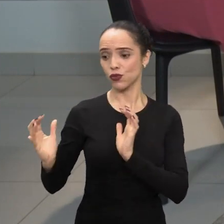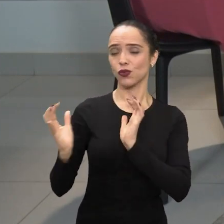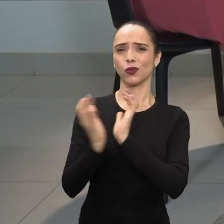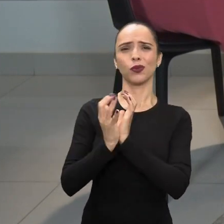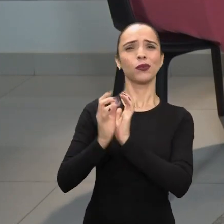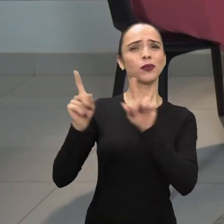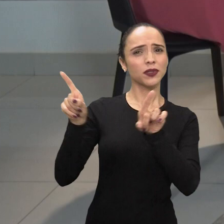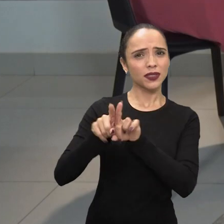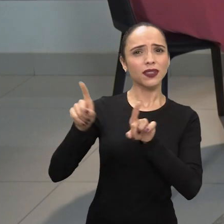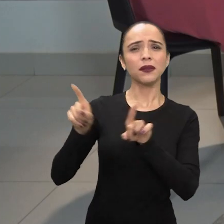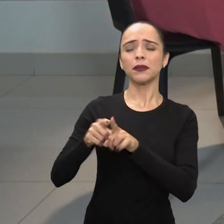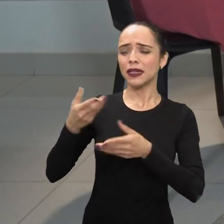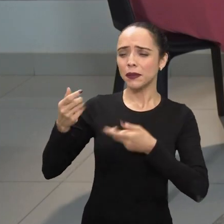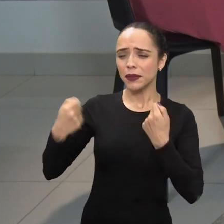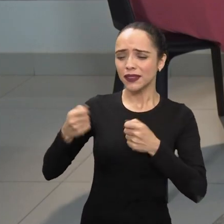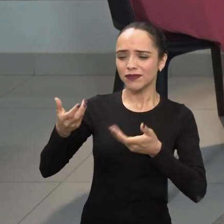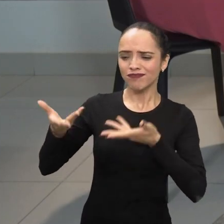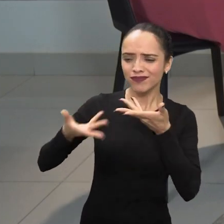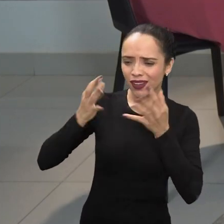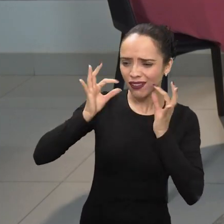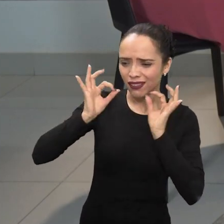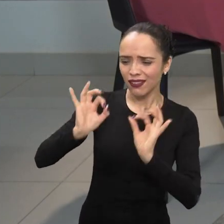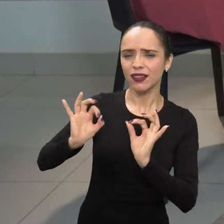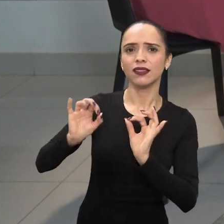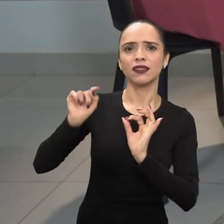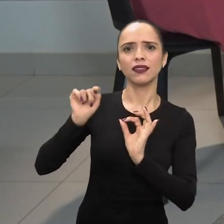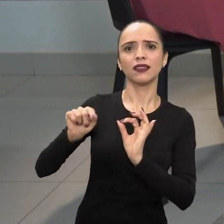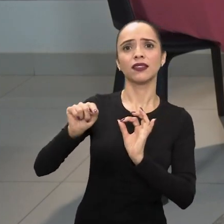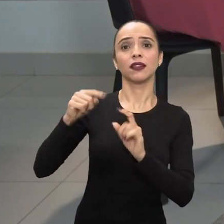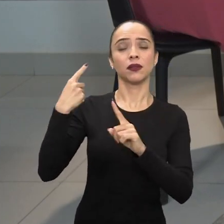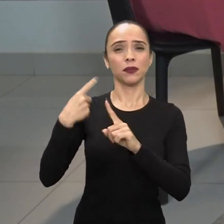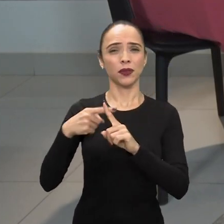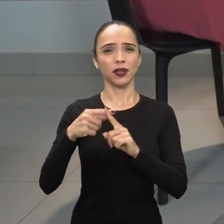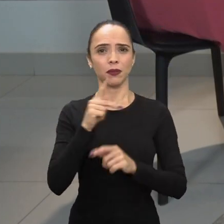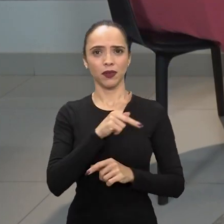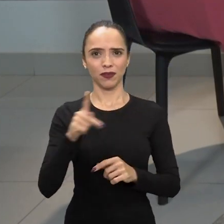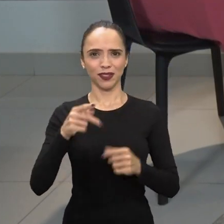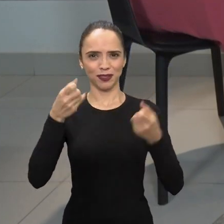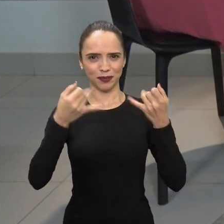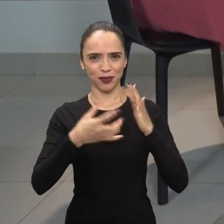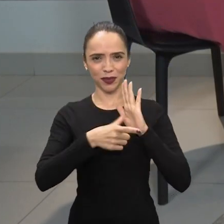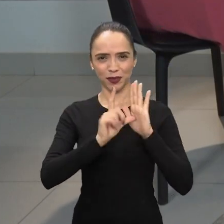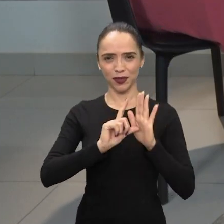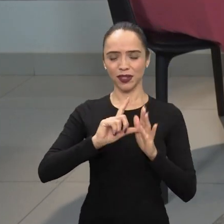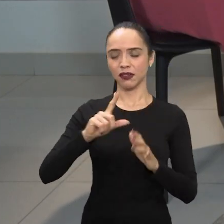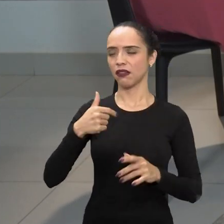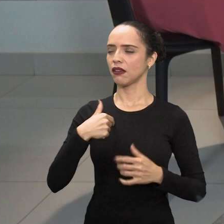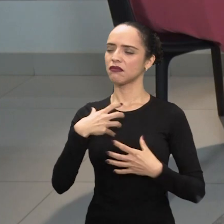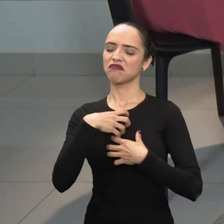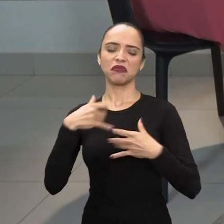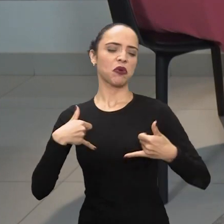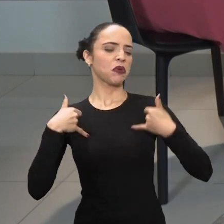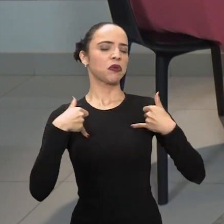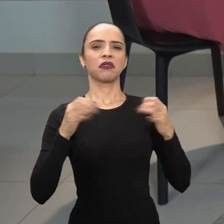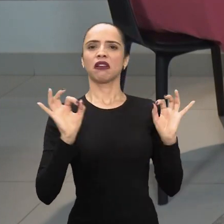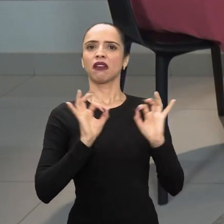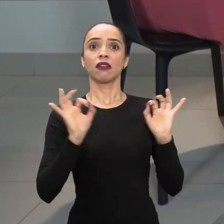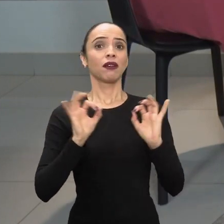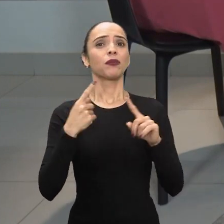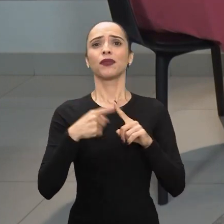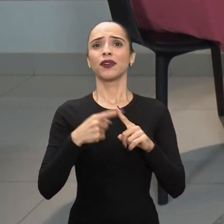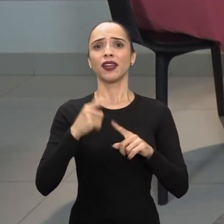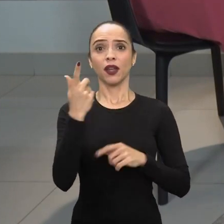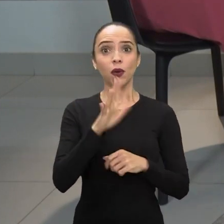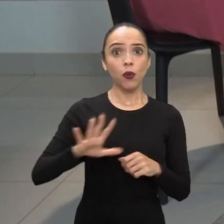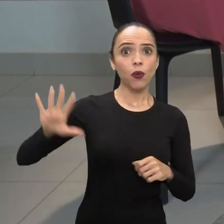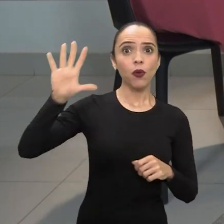grupos vulneráveis né a pessoa eu falava no primeiro bloco professora Dalva de como a gente não tem nenhum orgulho disso mas que Goiás é um dos